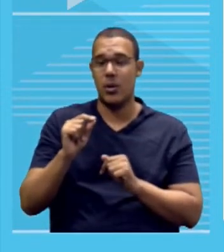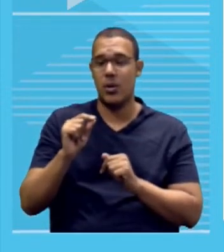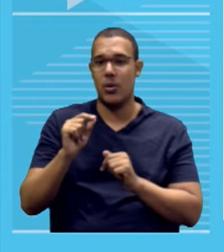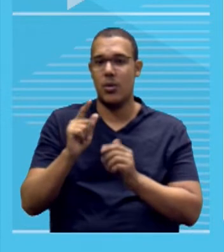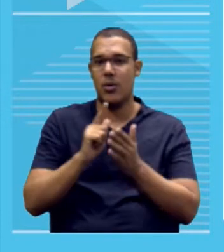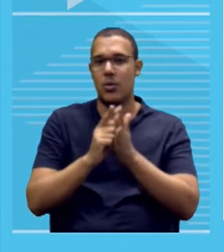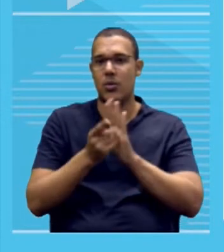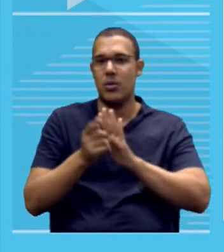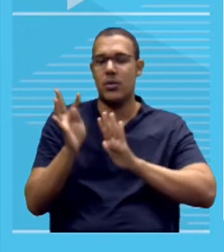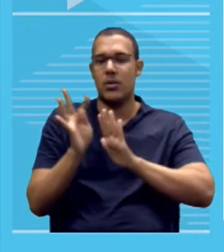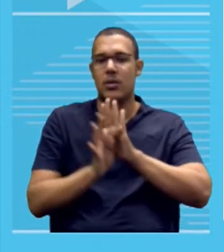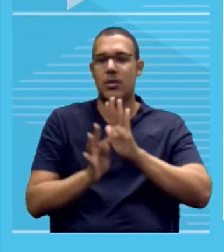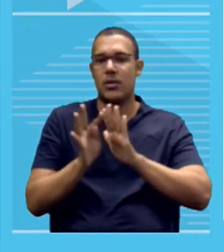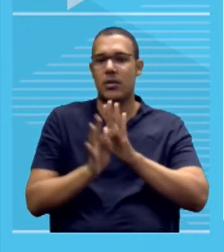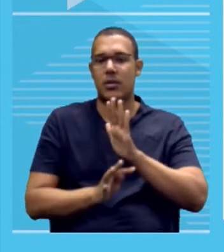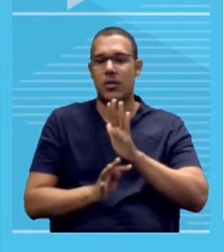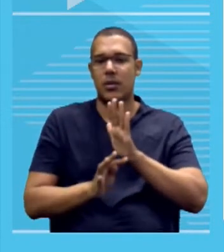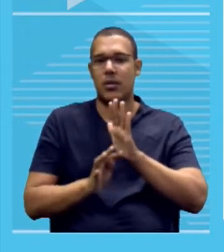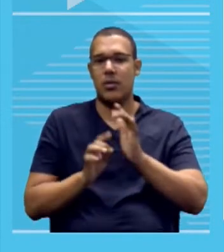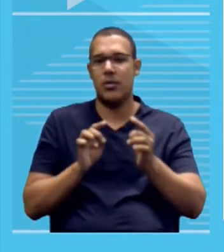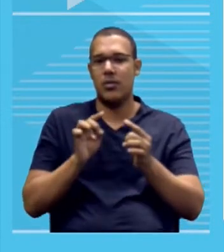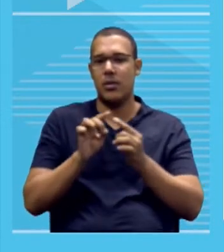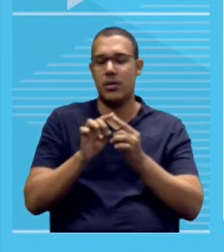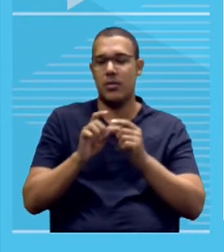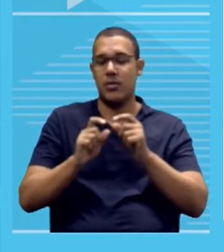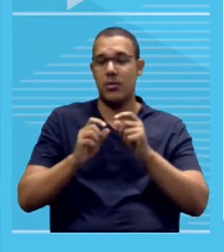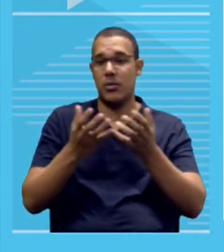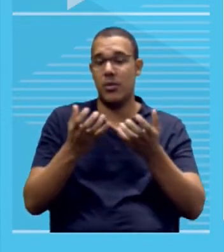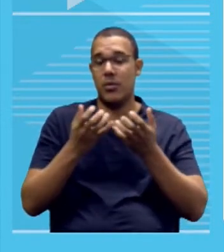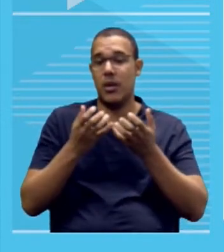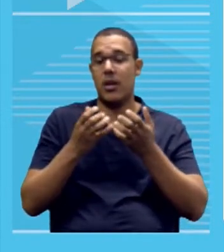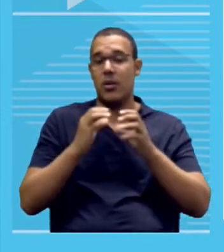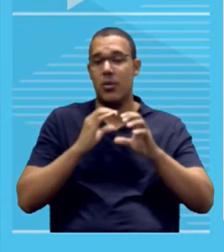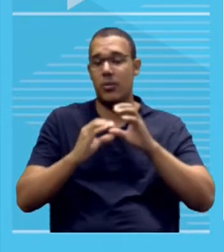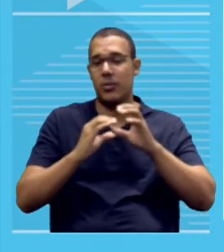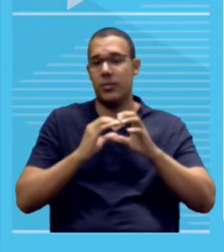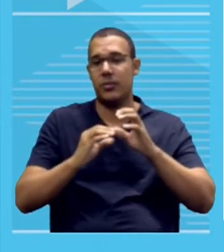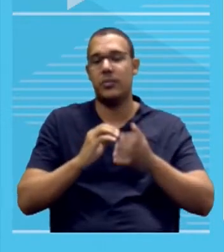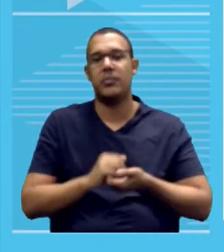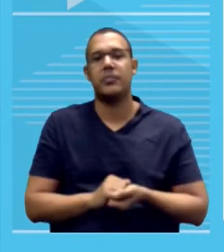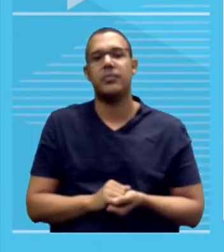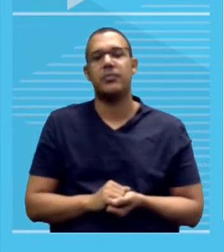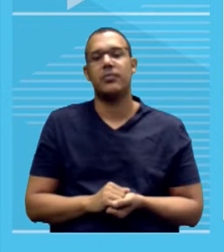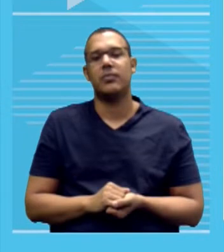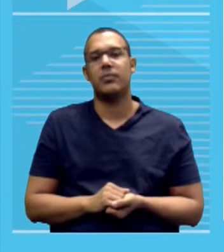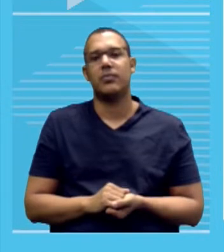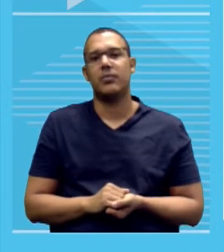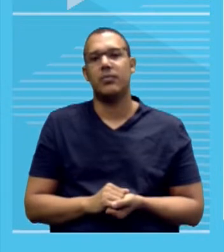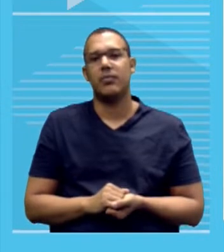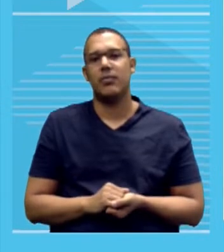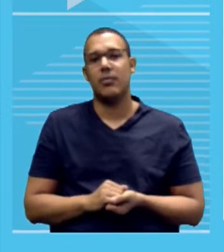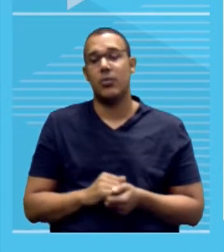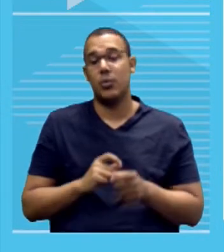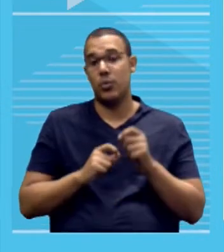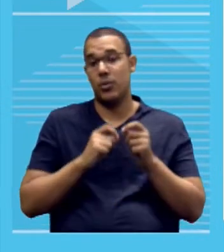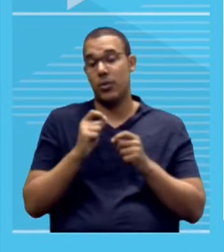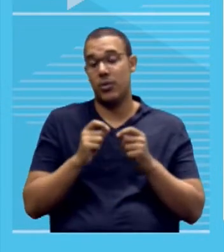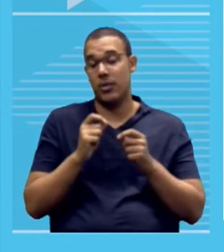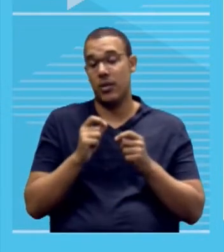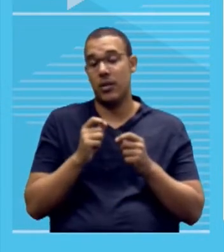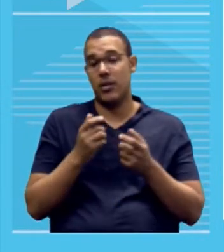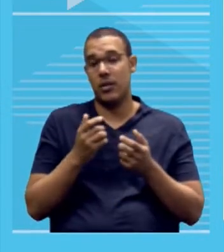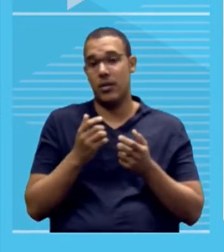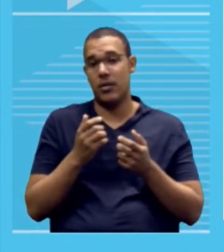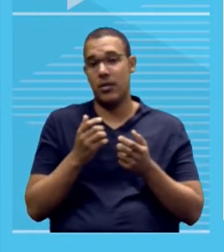gênero em função aquilo que eu desejo comunicar do efeito que desejo produzir